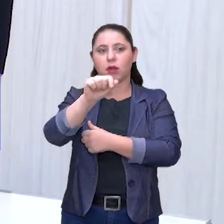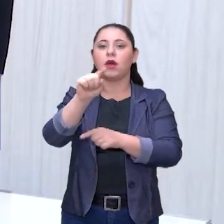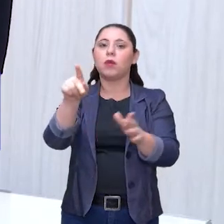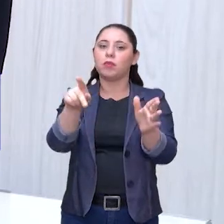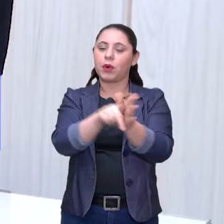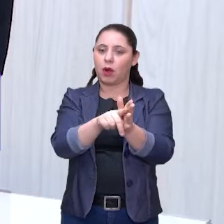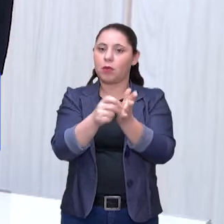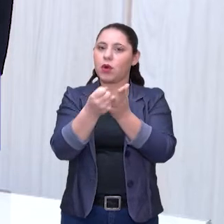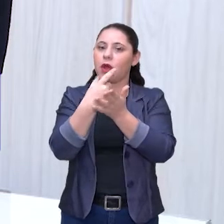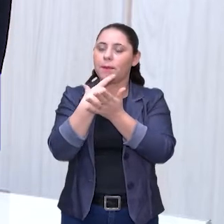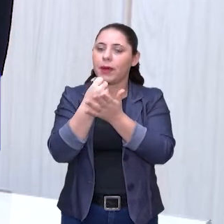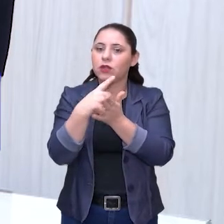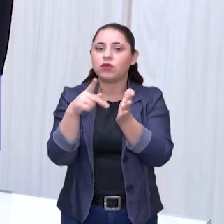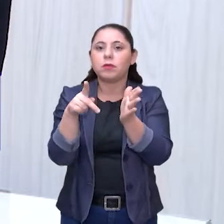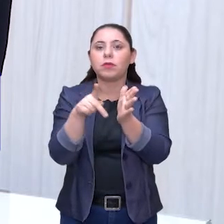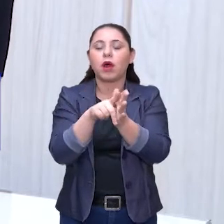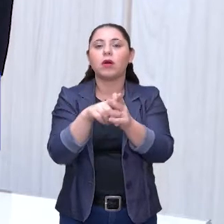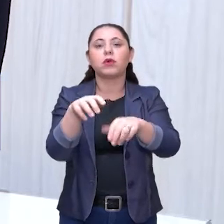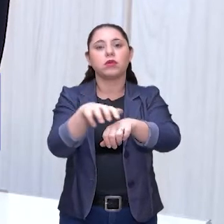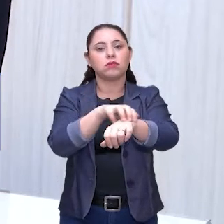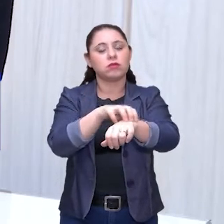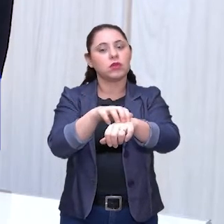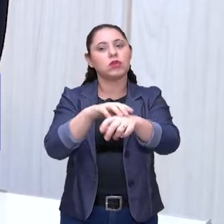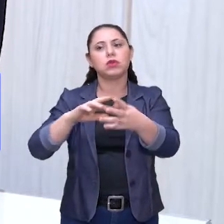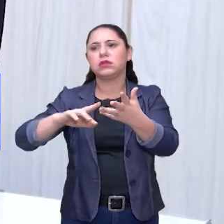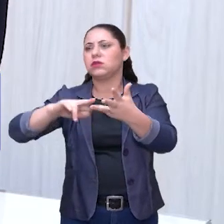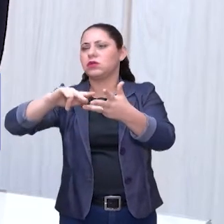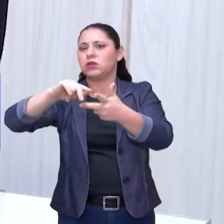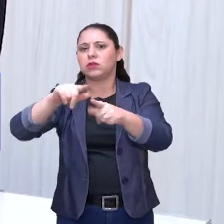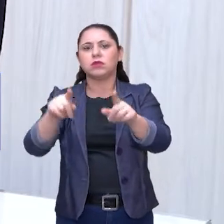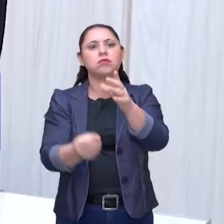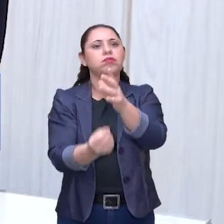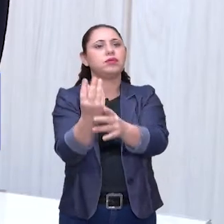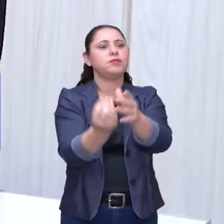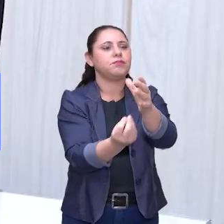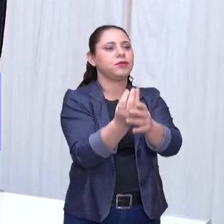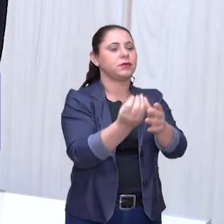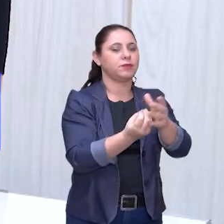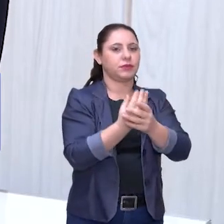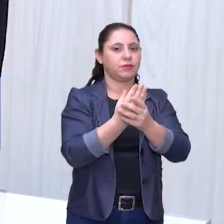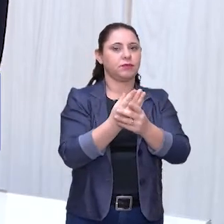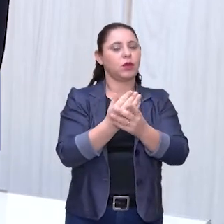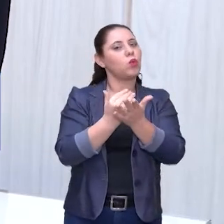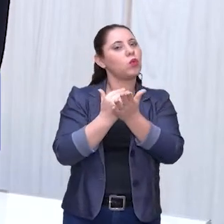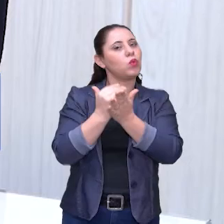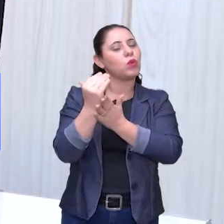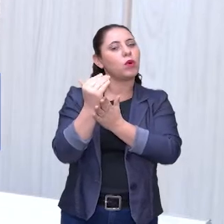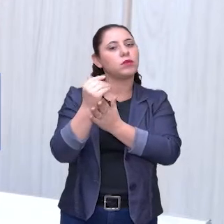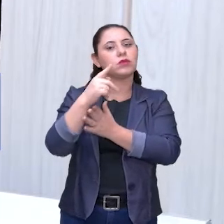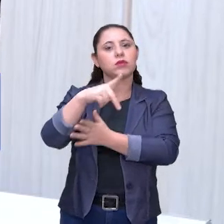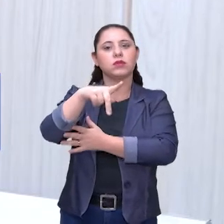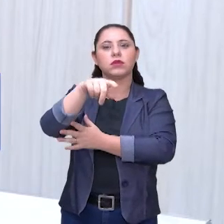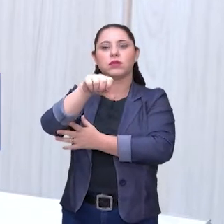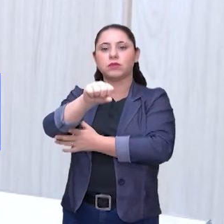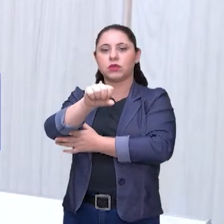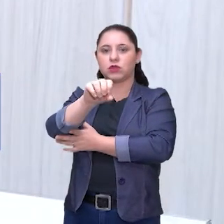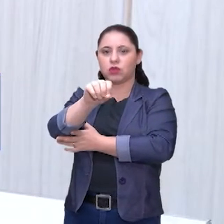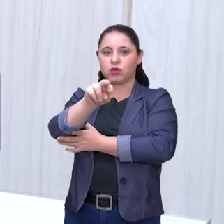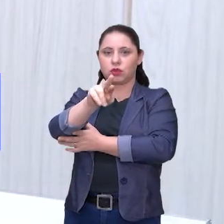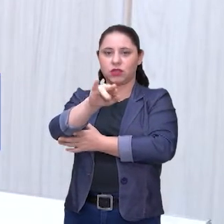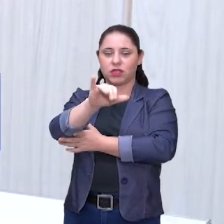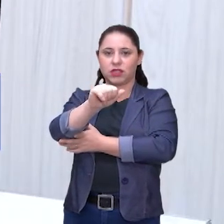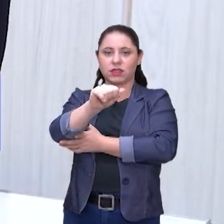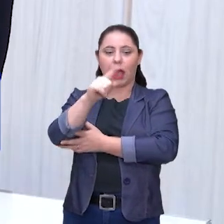uma droga imunobiológica interessante para dermatite atópica. E outros também que vão surgindo, né? Mas começou tudo